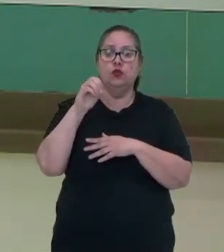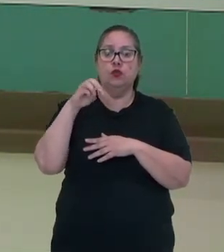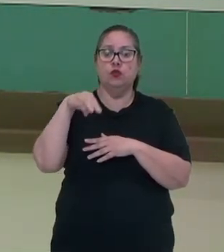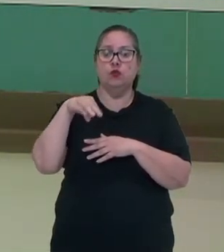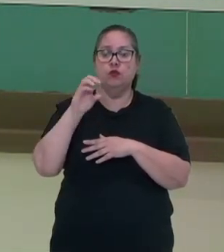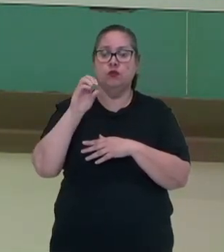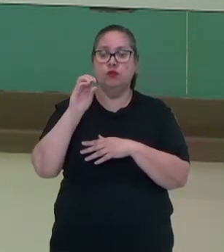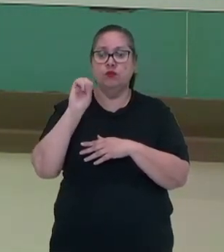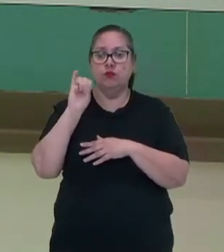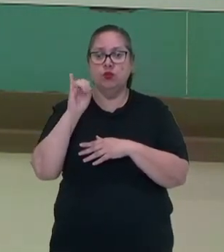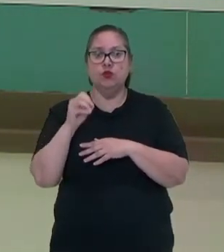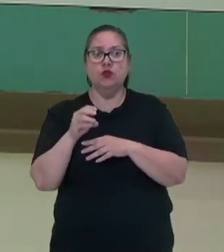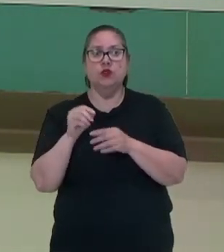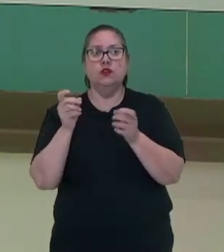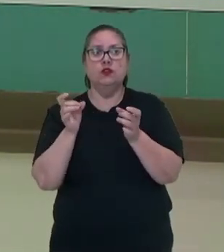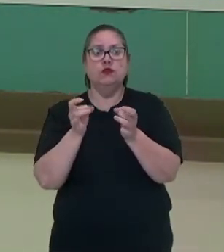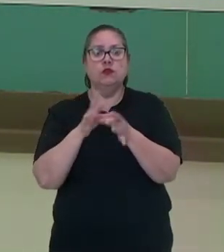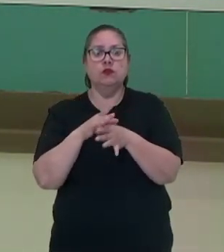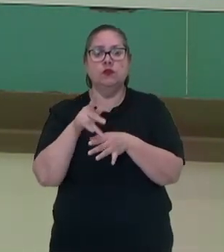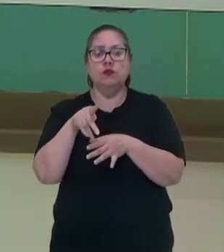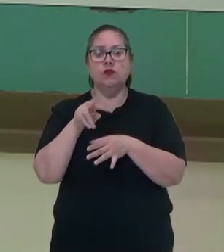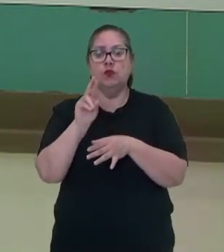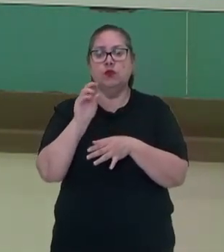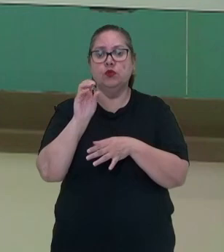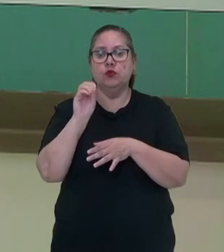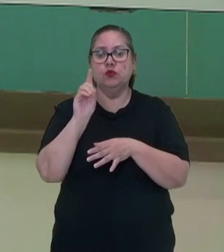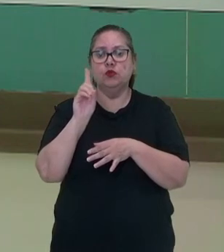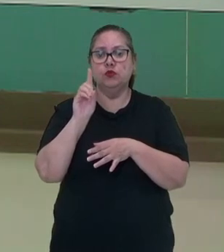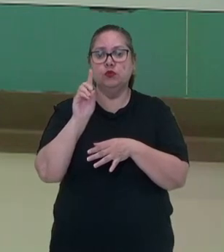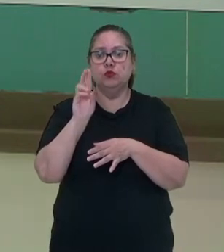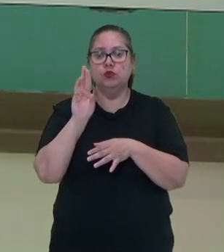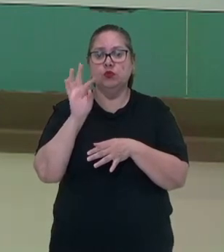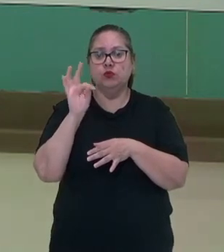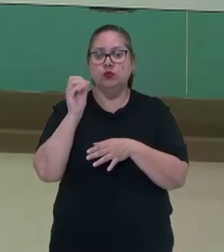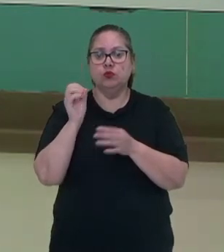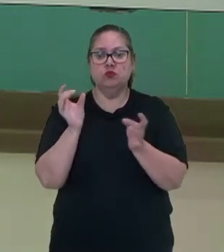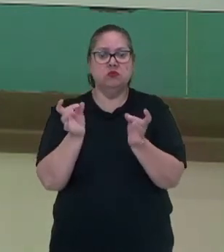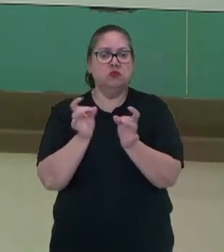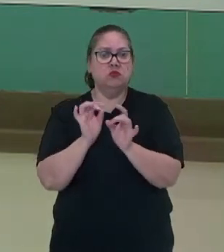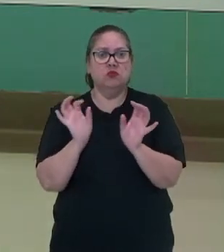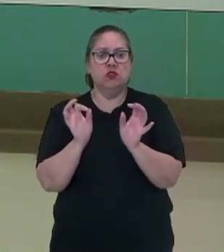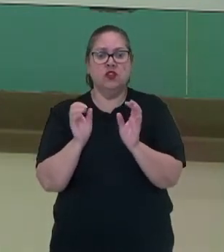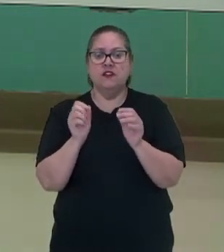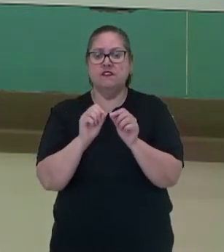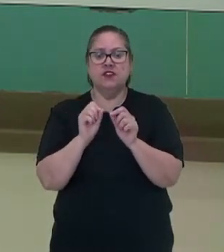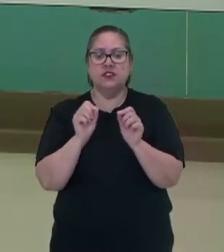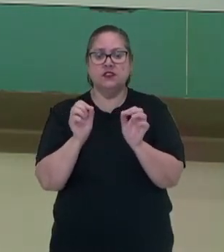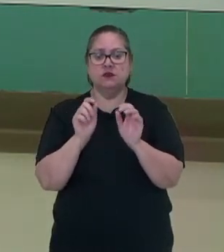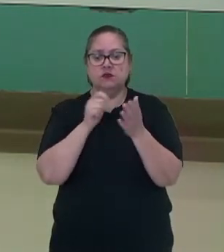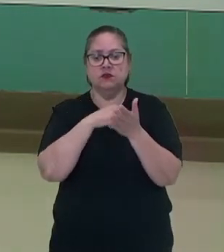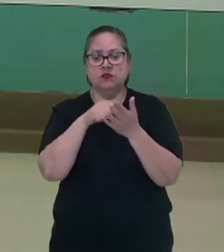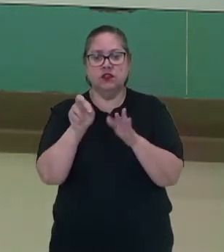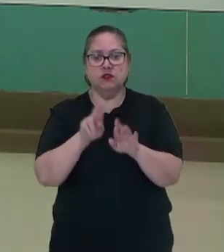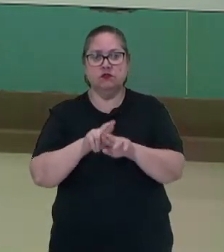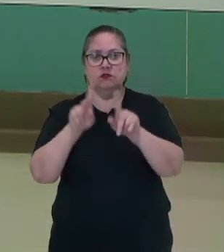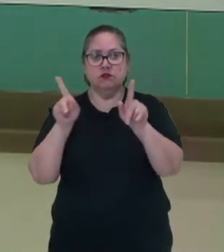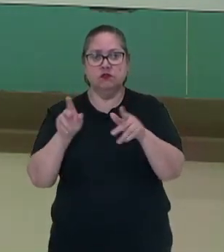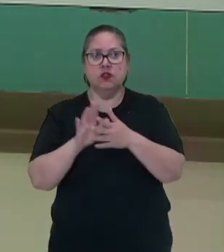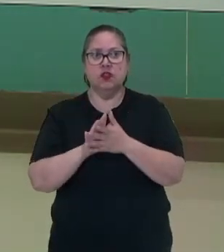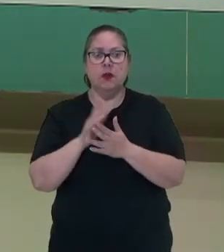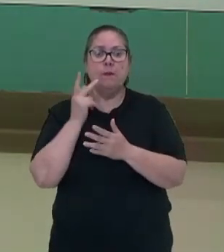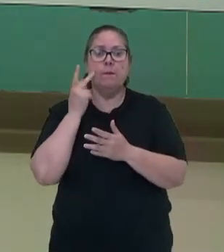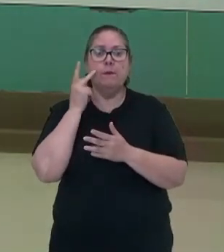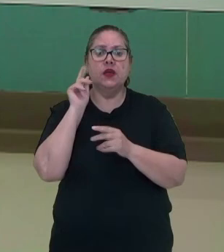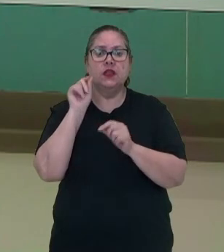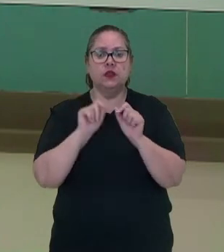de um produto. Para que isso? É a mesma expressão, ok? Eu não resolvi nada, eu apenas escrevi de forma diferente. Para